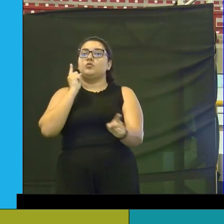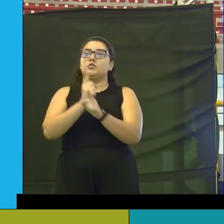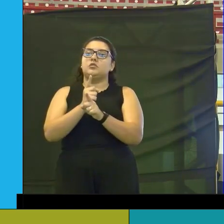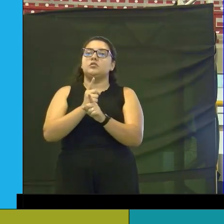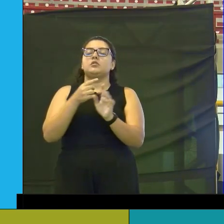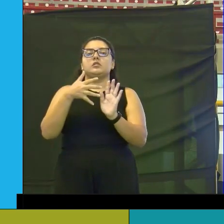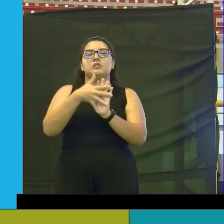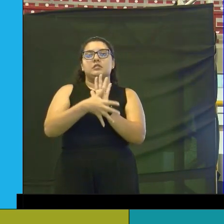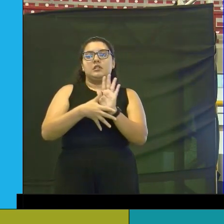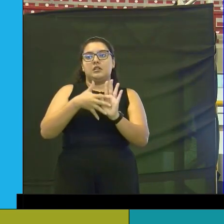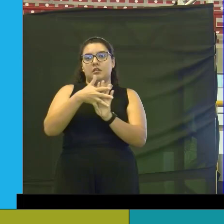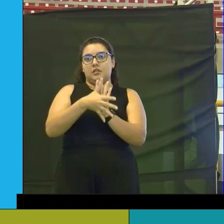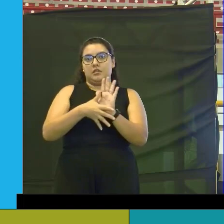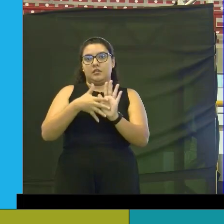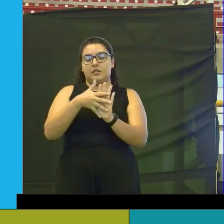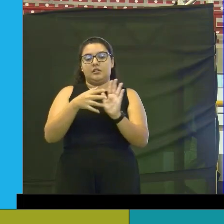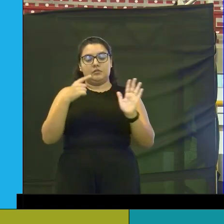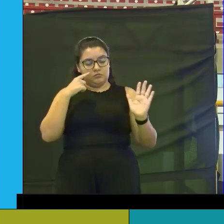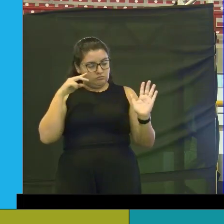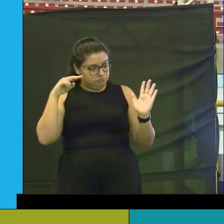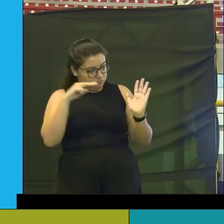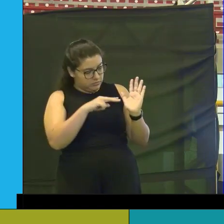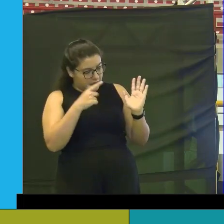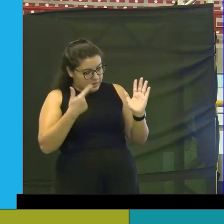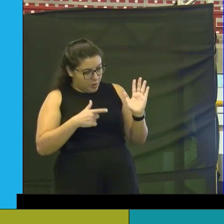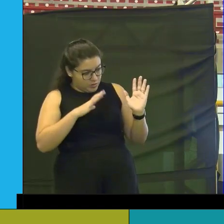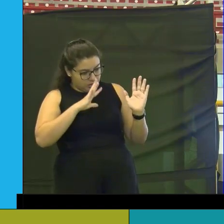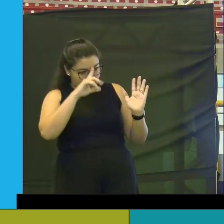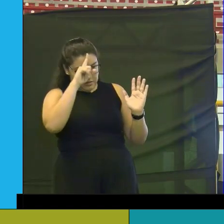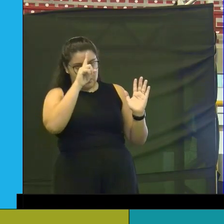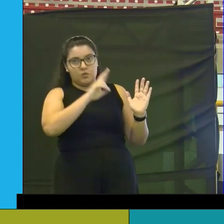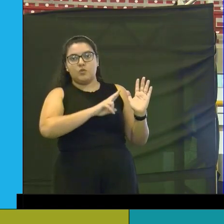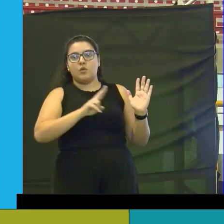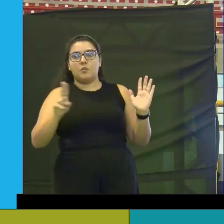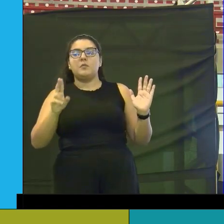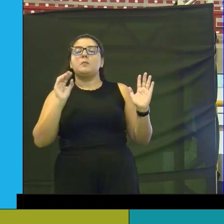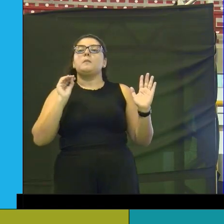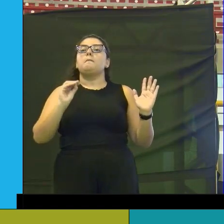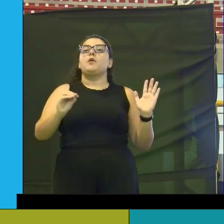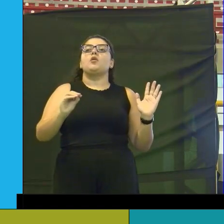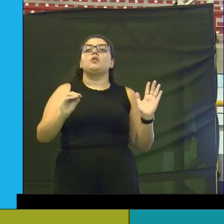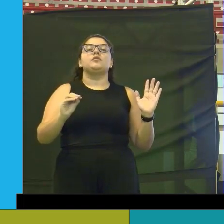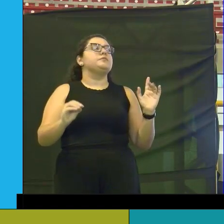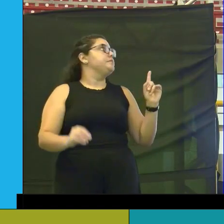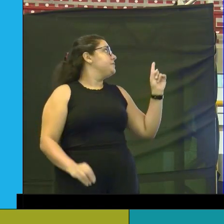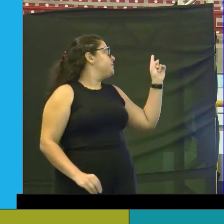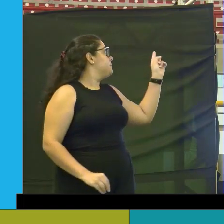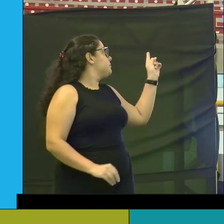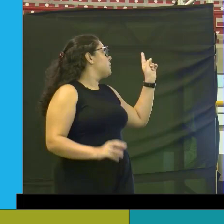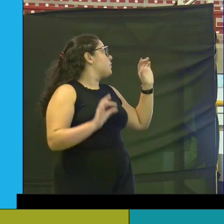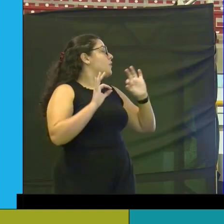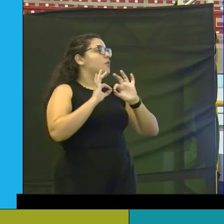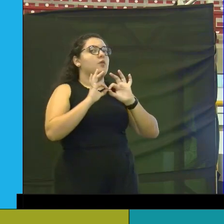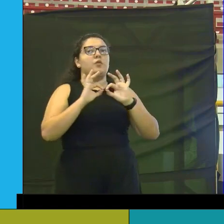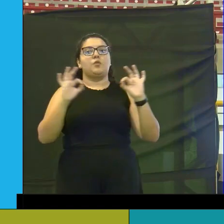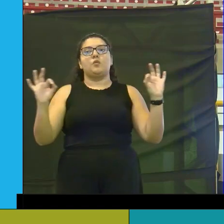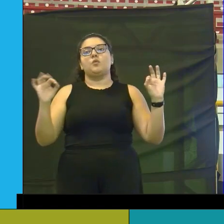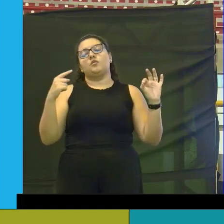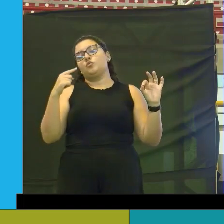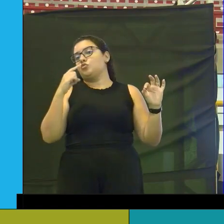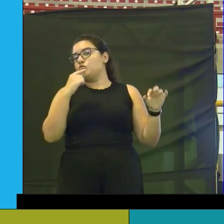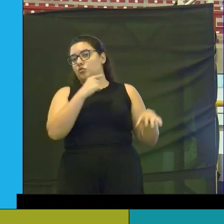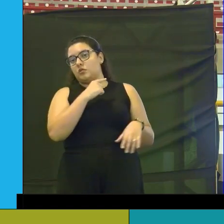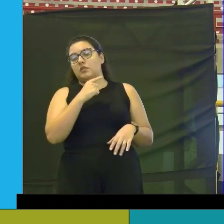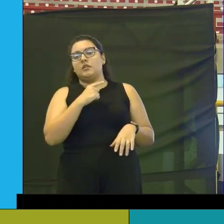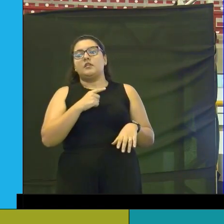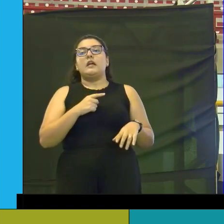no texto que não há aceleração, você só pode usar esta equação aqui.